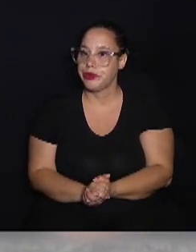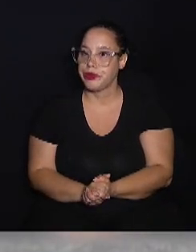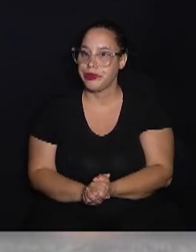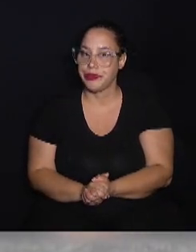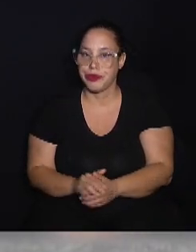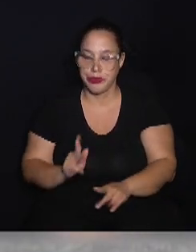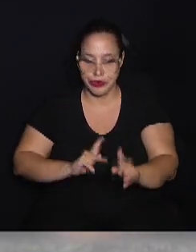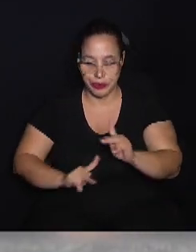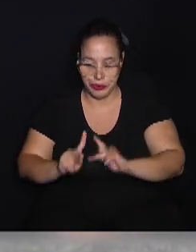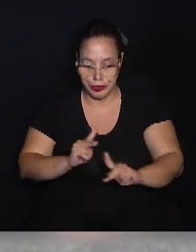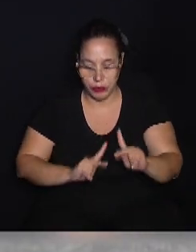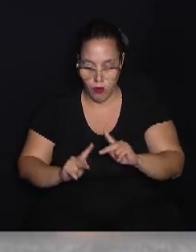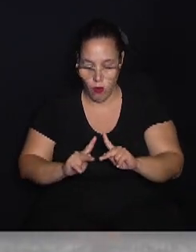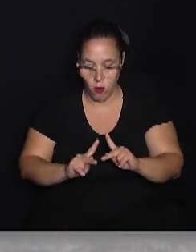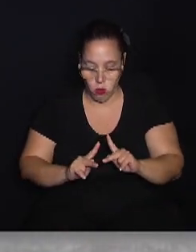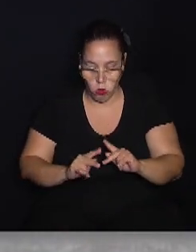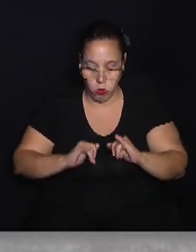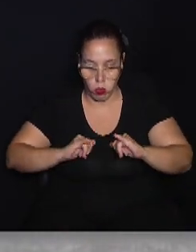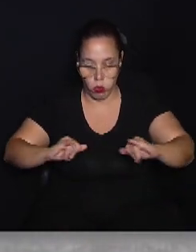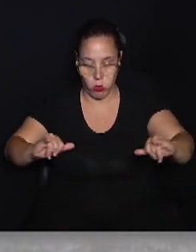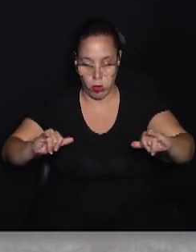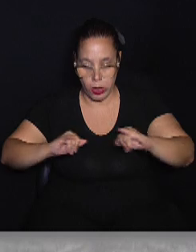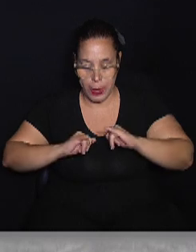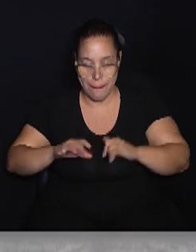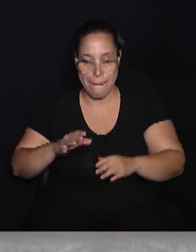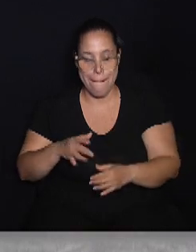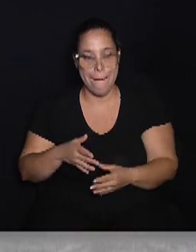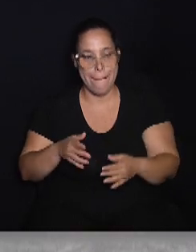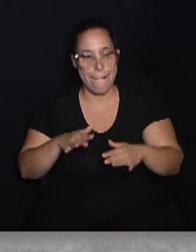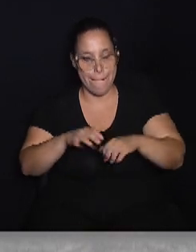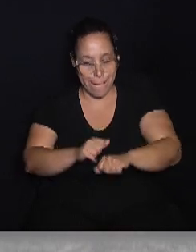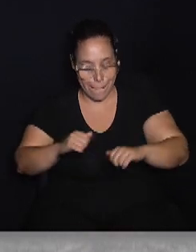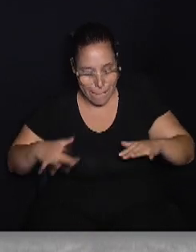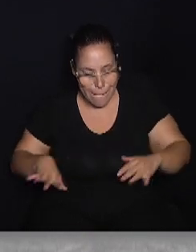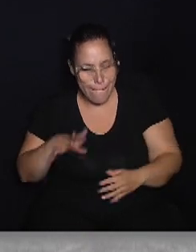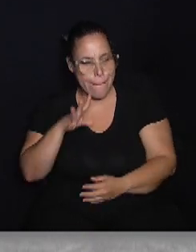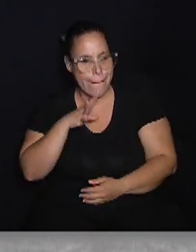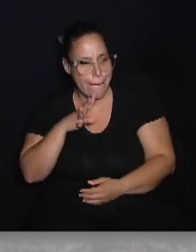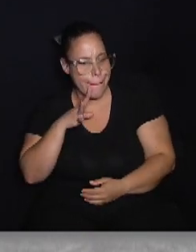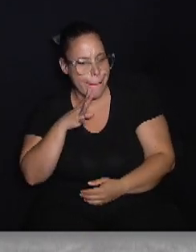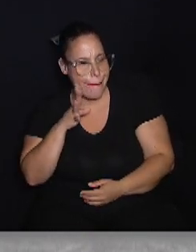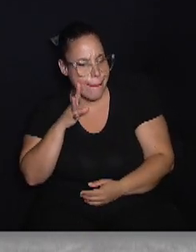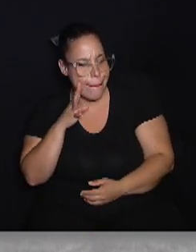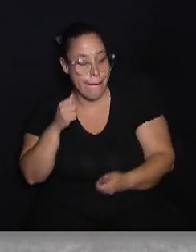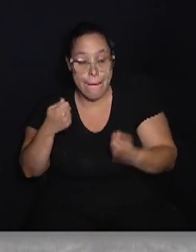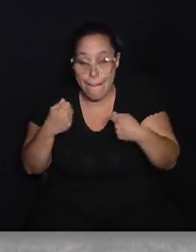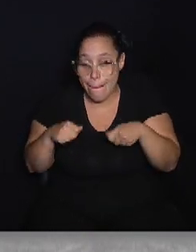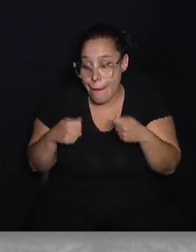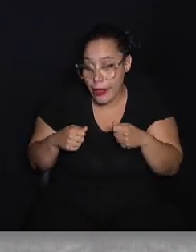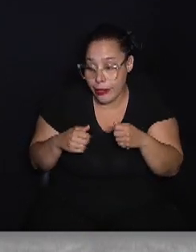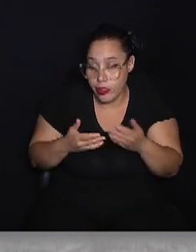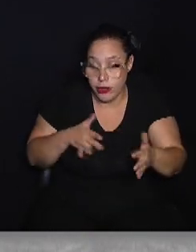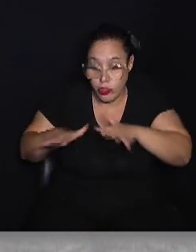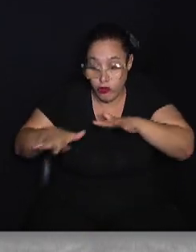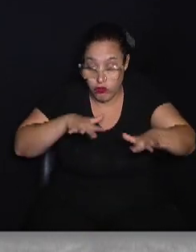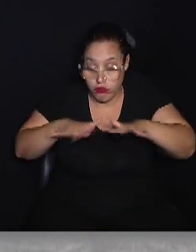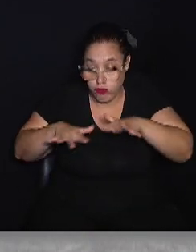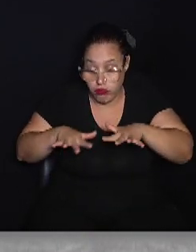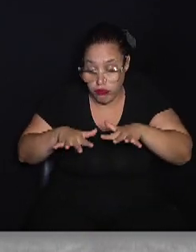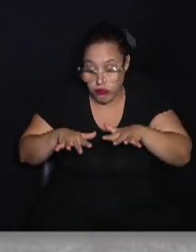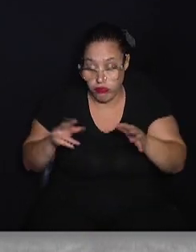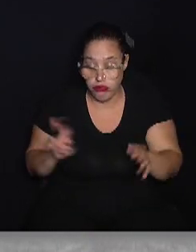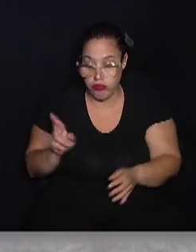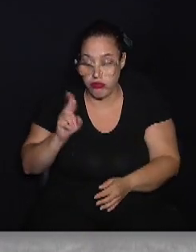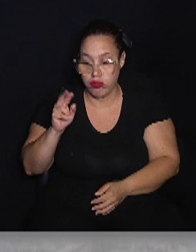popularizar né para pro público mesmo conseguir e ter o interesse de para isso é preciso mobilização e valor